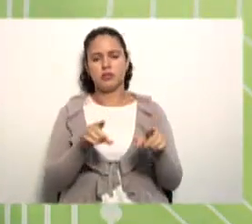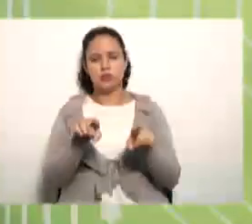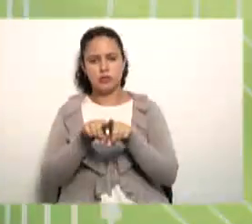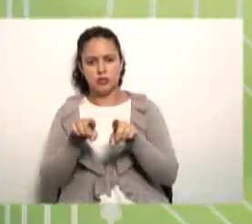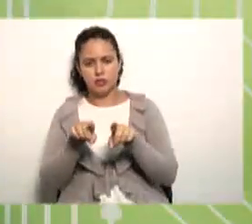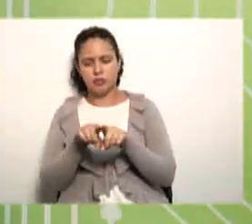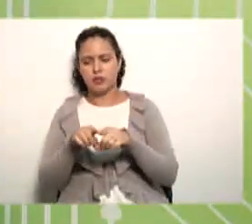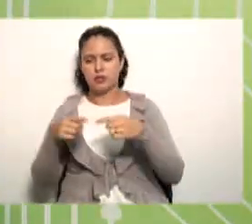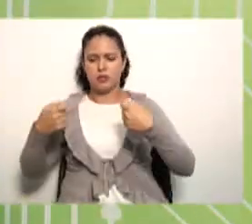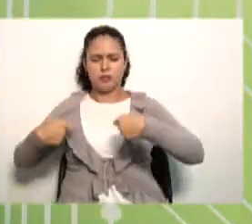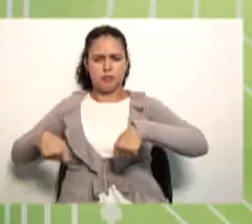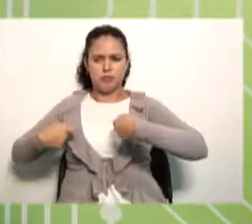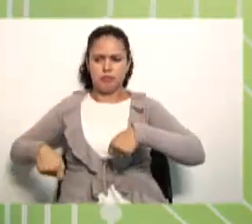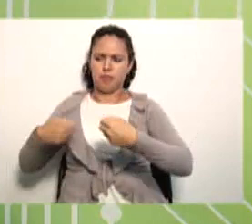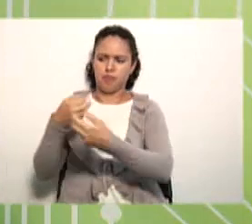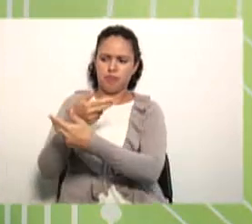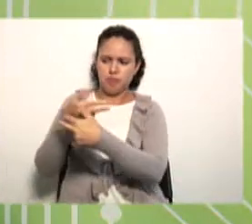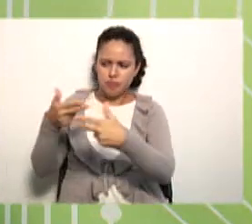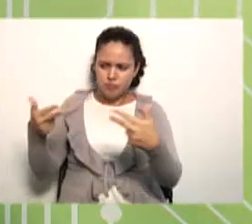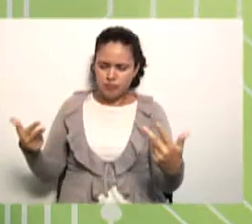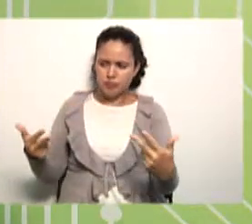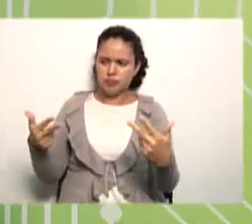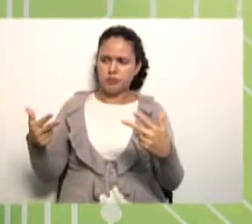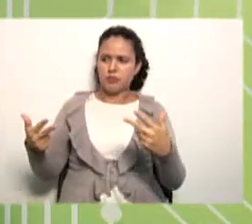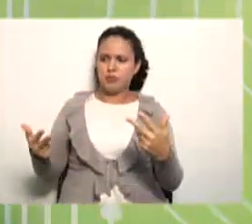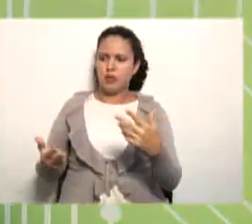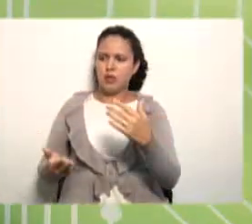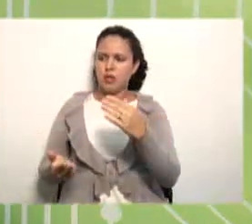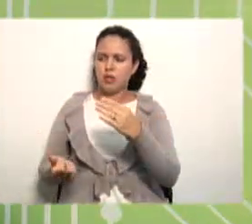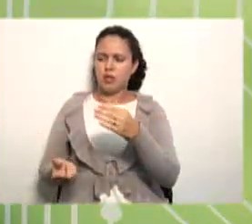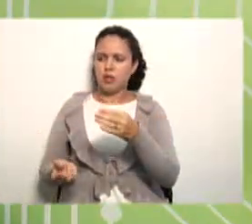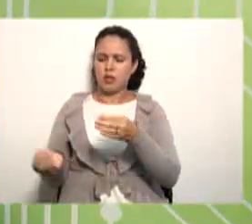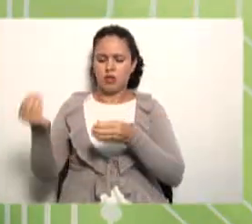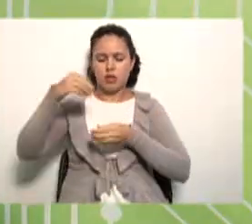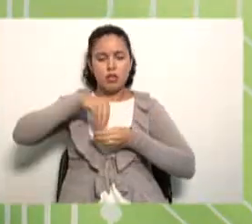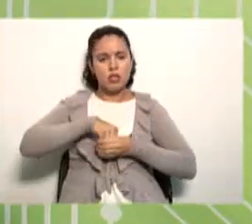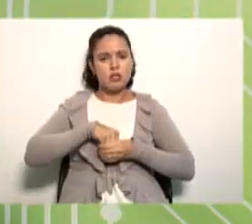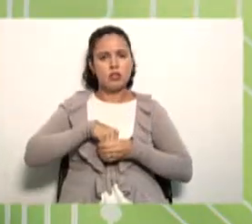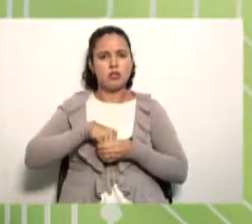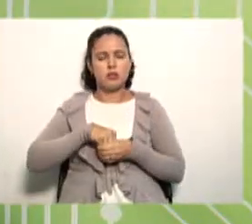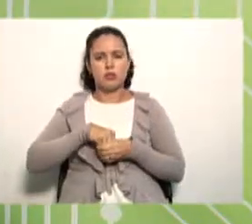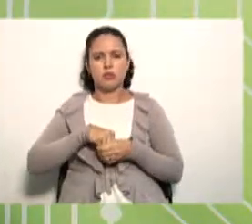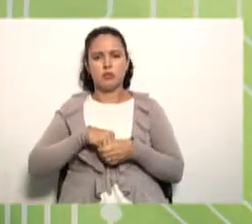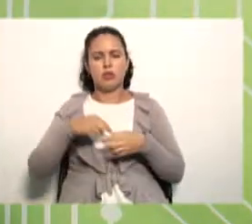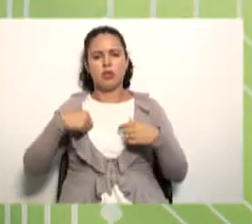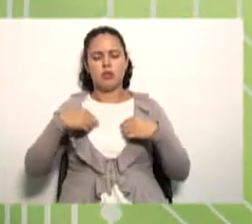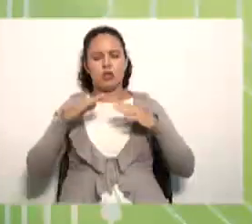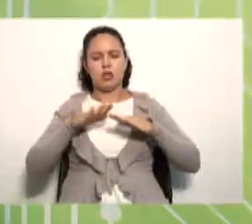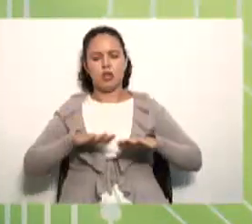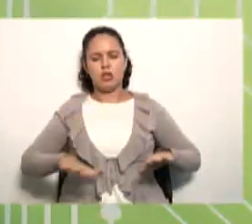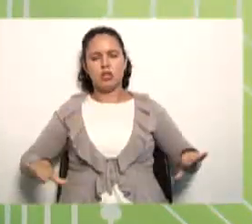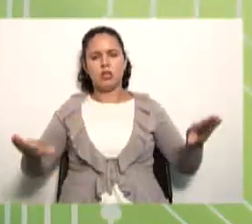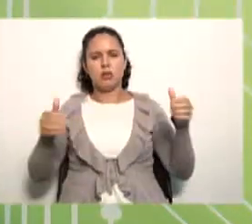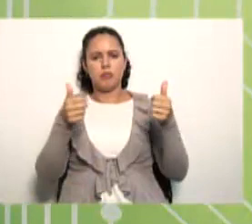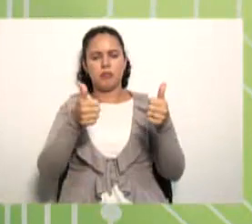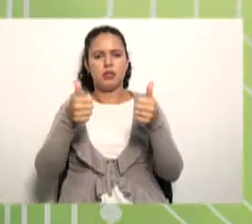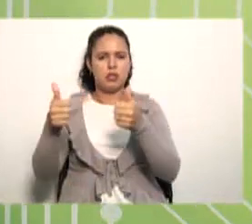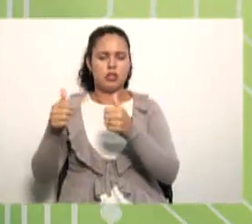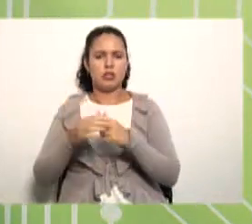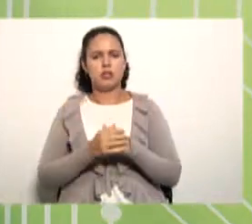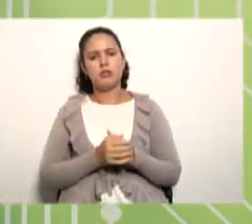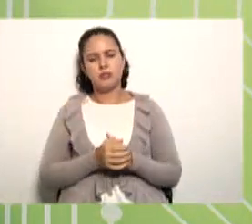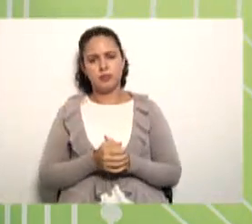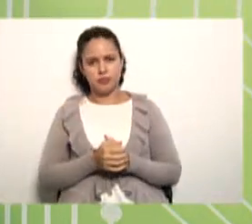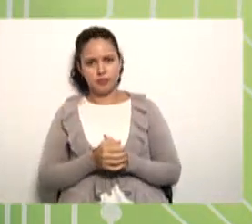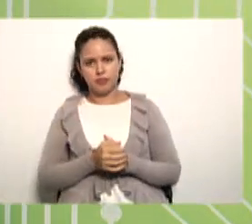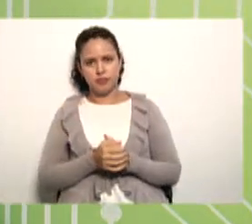de satisfação e paz de espírito, que são questões que não são econômicas. A economia vai se focar, então, no estudo